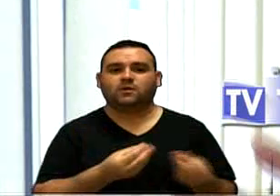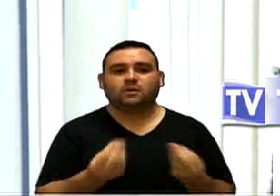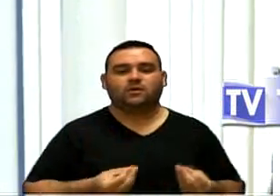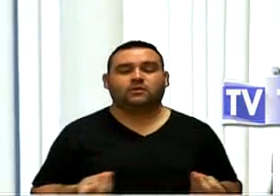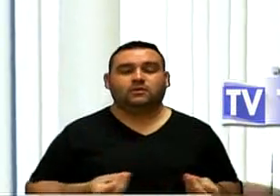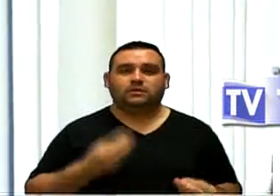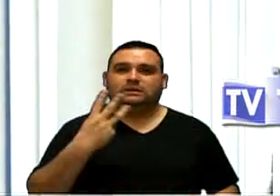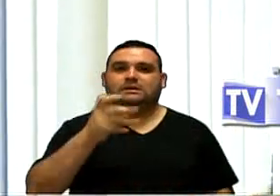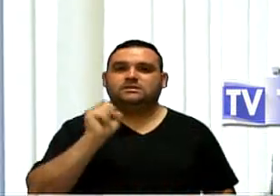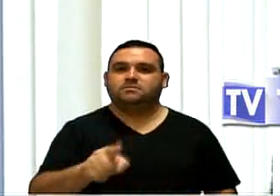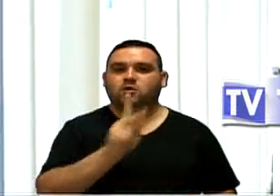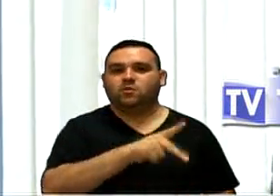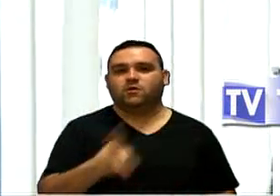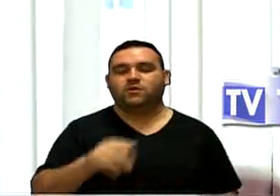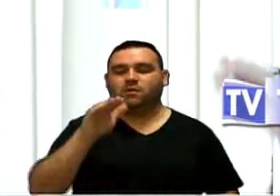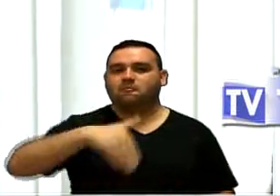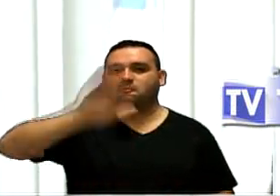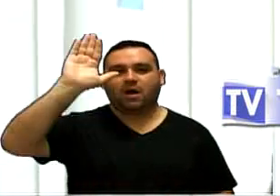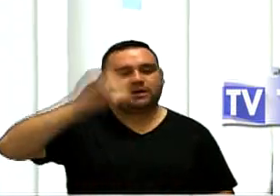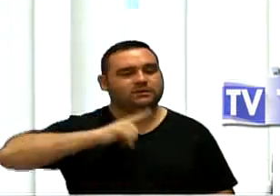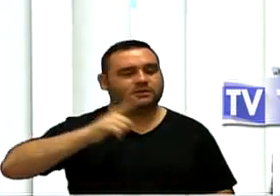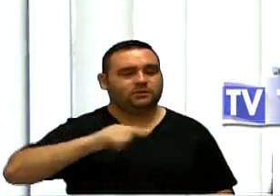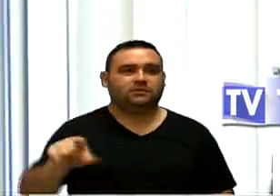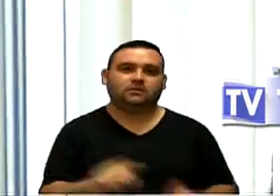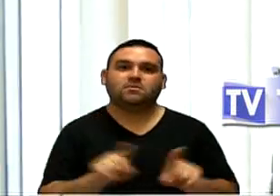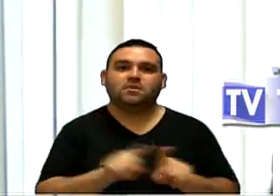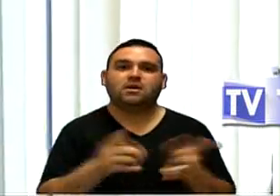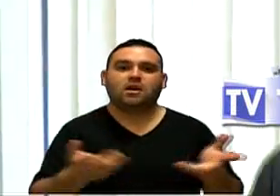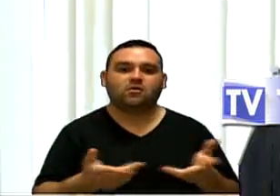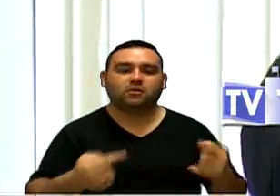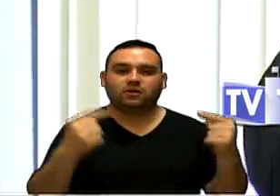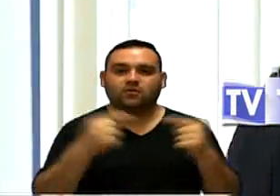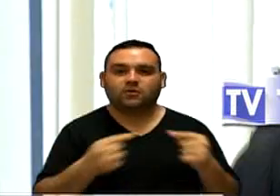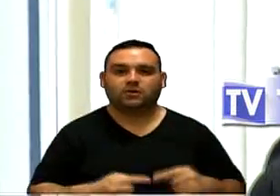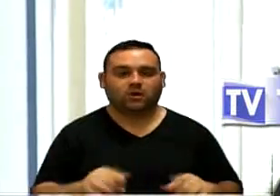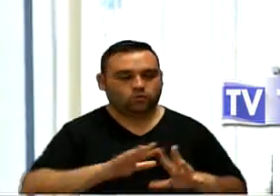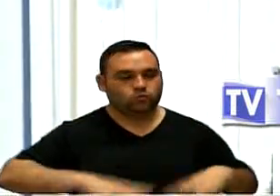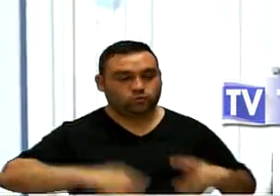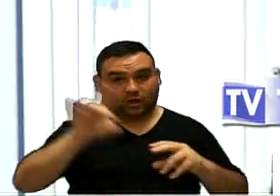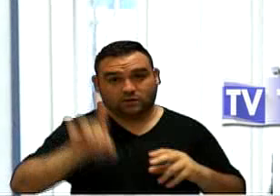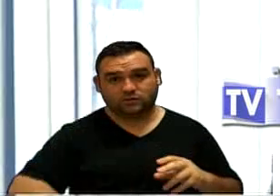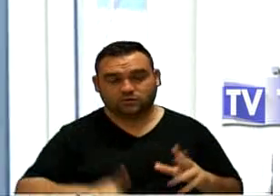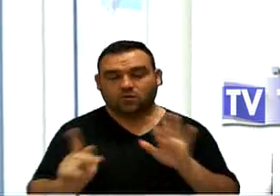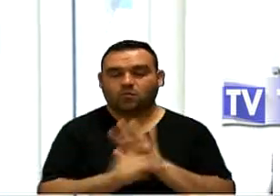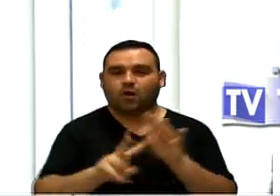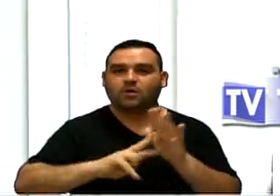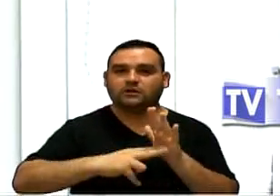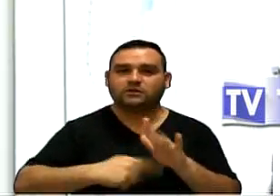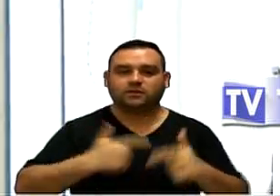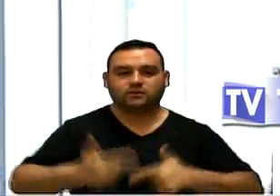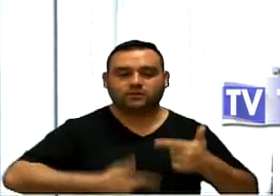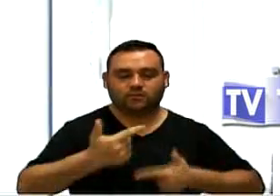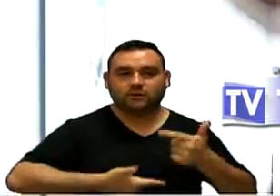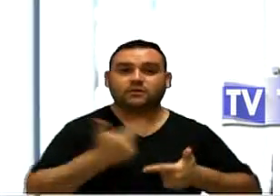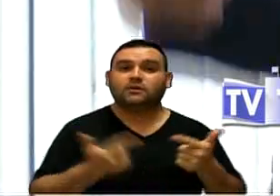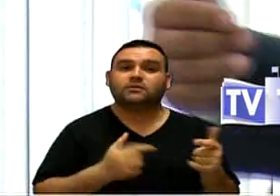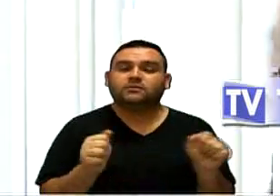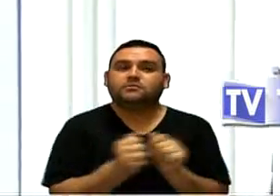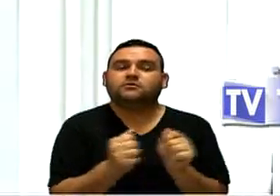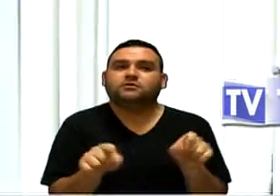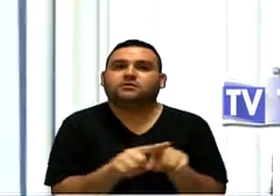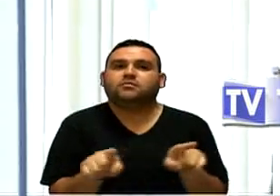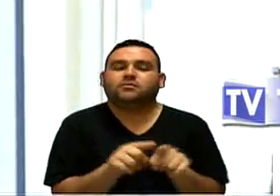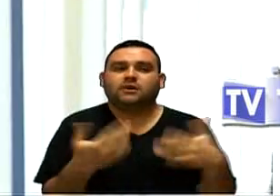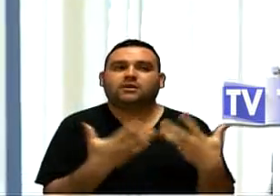mil professores na rede, e essa questão foi construída juntamente com toda a diretoria do Sindicato de Servidores, com a